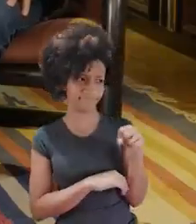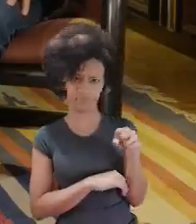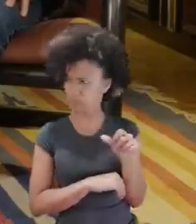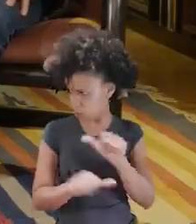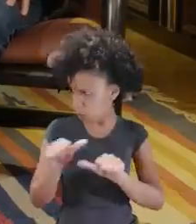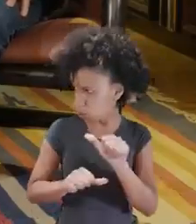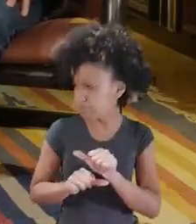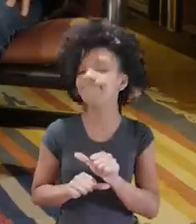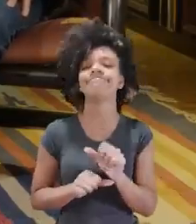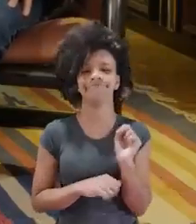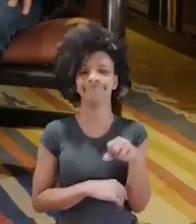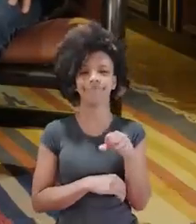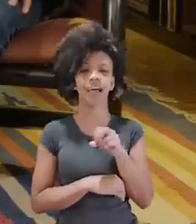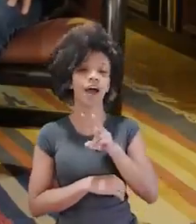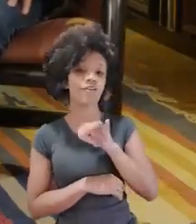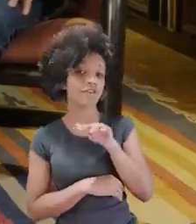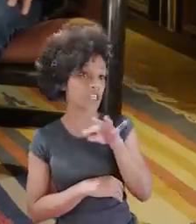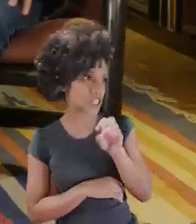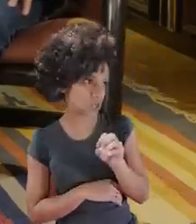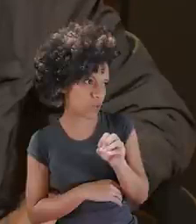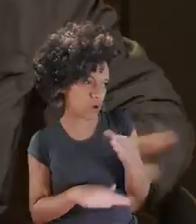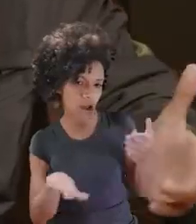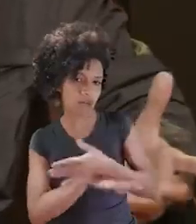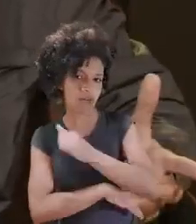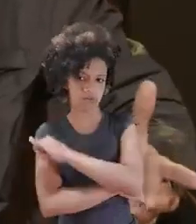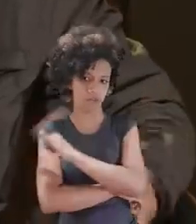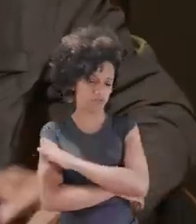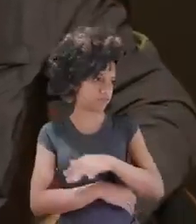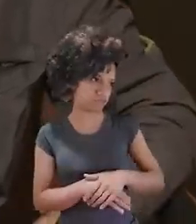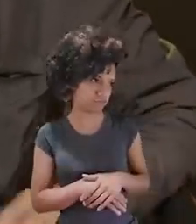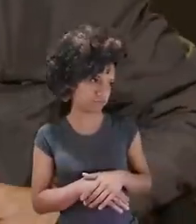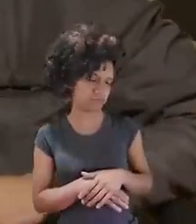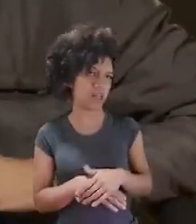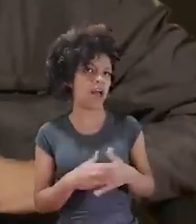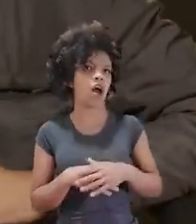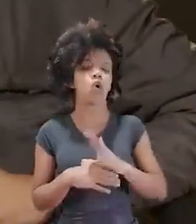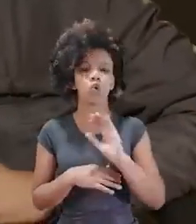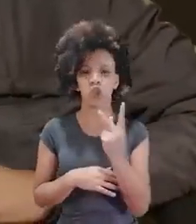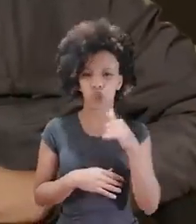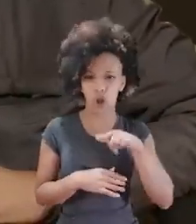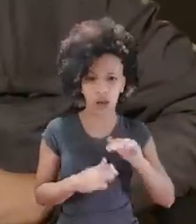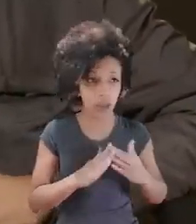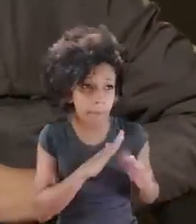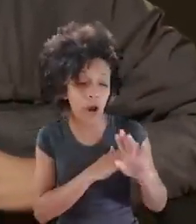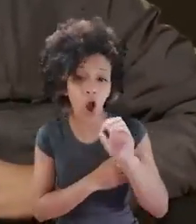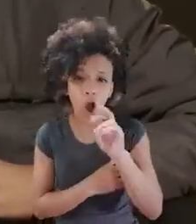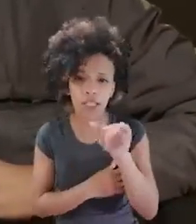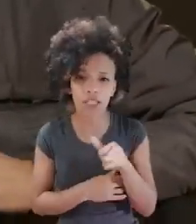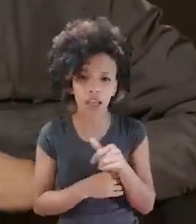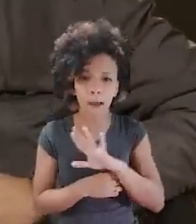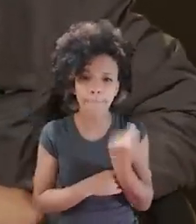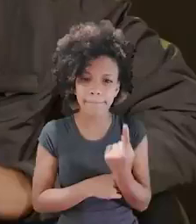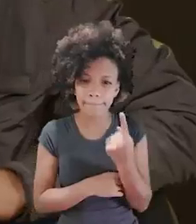muda muda totalmente o vídeo quando eu tô no Rio de Janeiro era na cabecinha Pô o pessoal do show e cantou lá na Rocinha